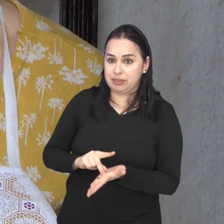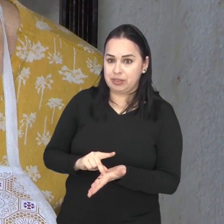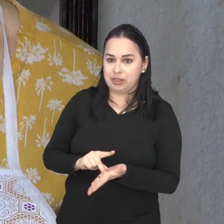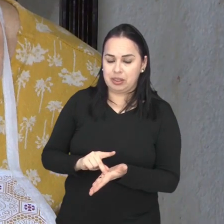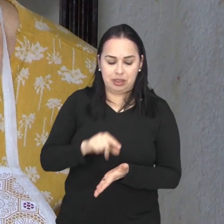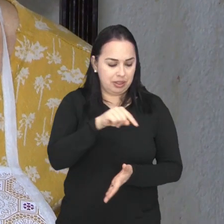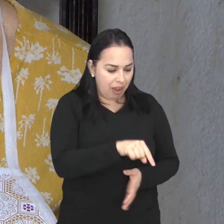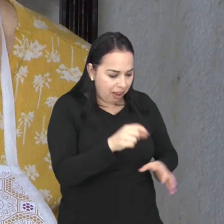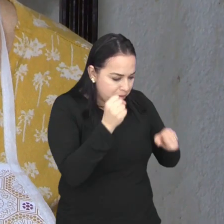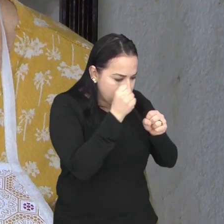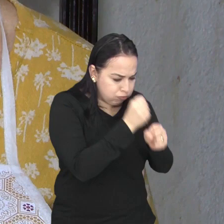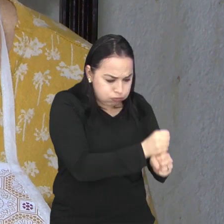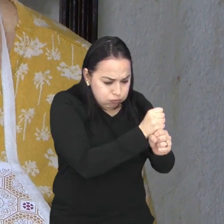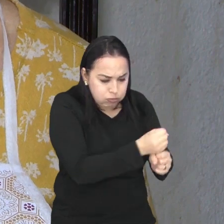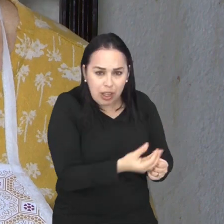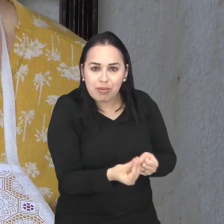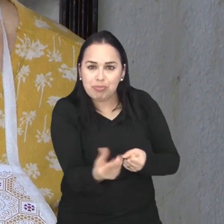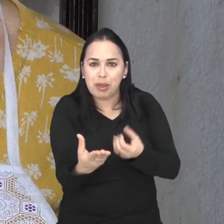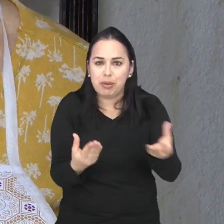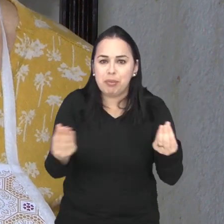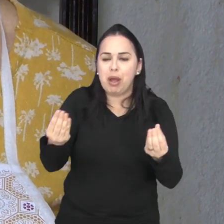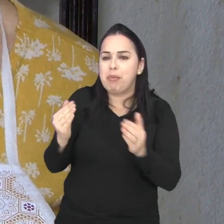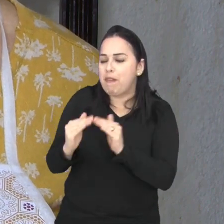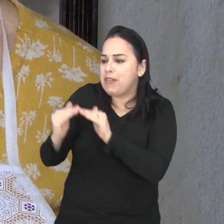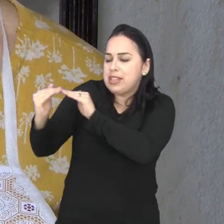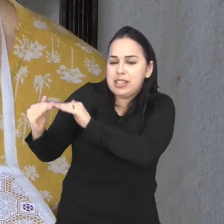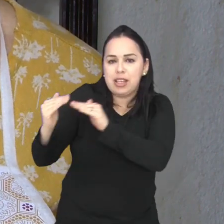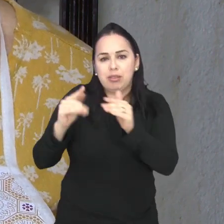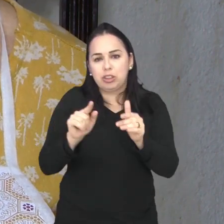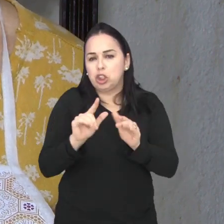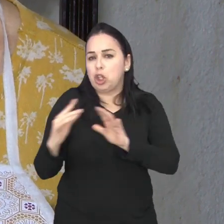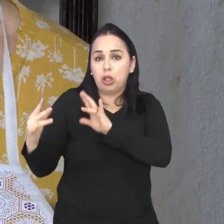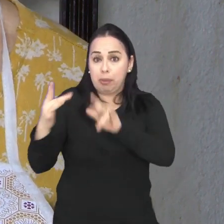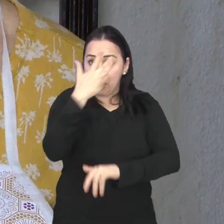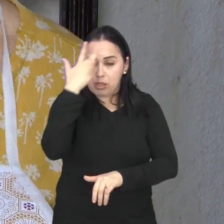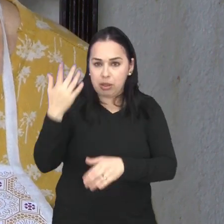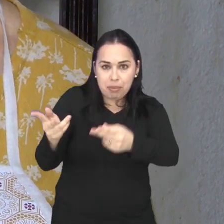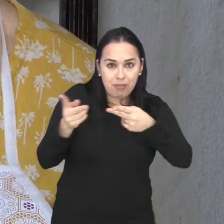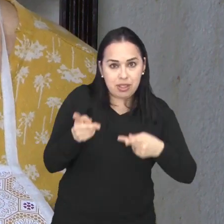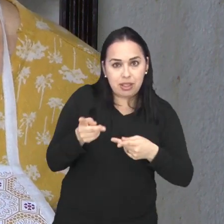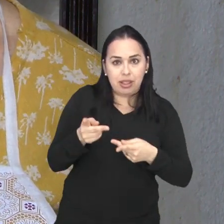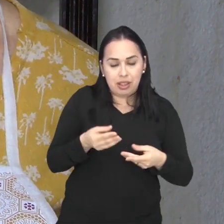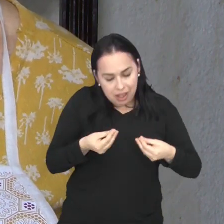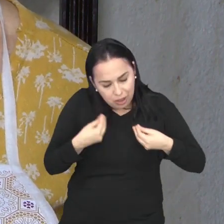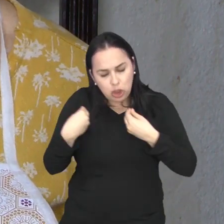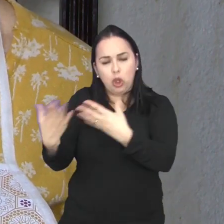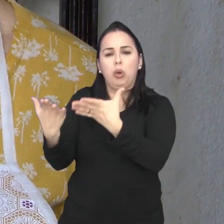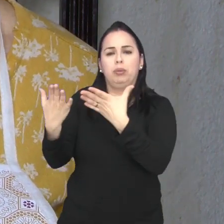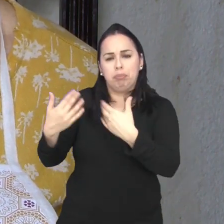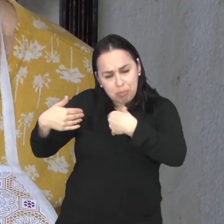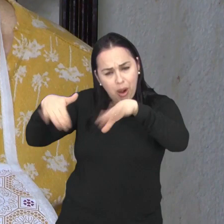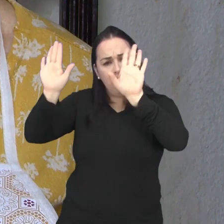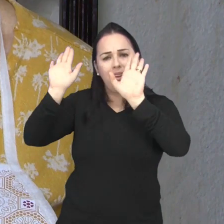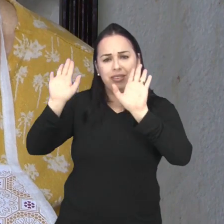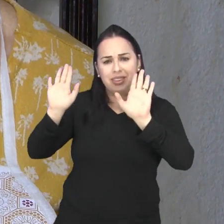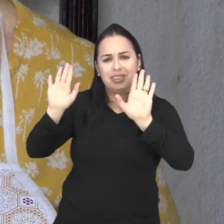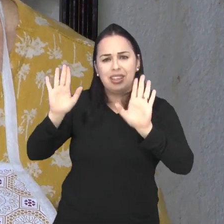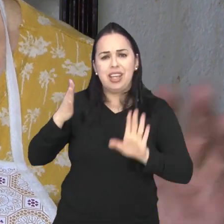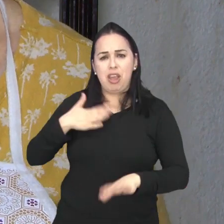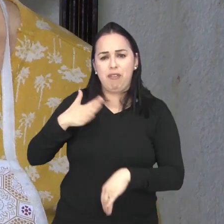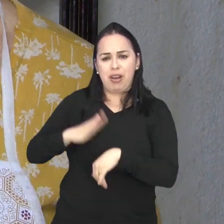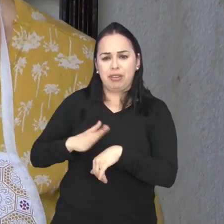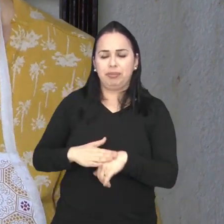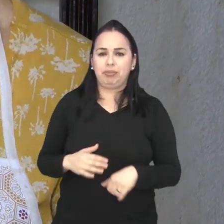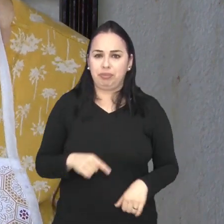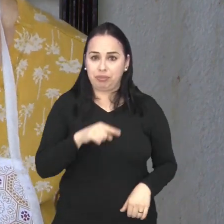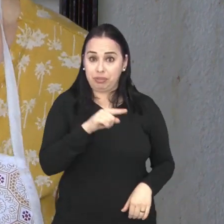mesmo. E reparto com todo mundo ainda. Com meus vizinhos, com todo mundo que vem aqui na minha casa, ainda fala, leva lá,